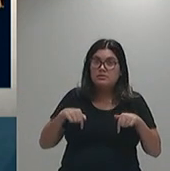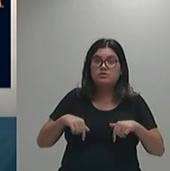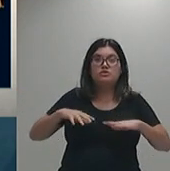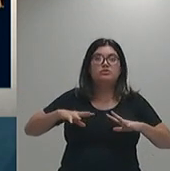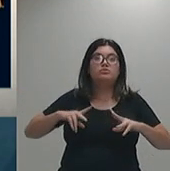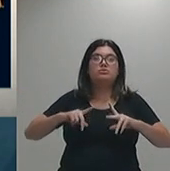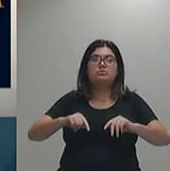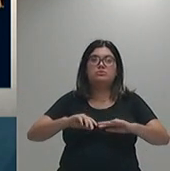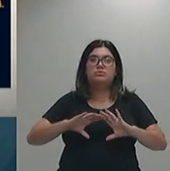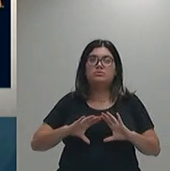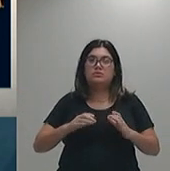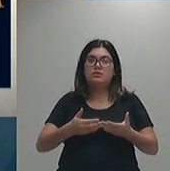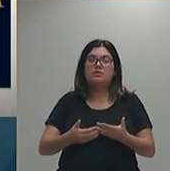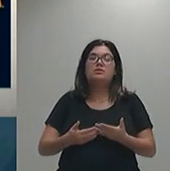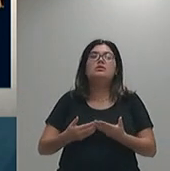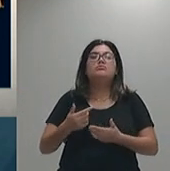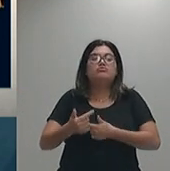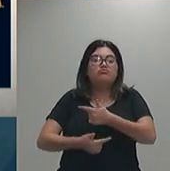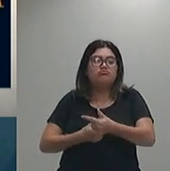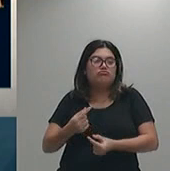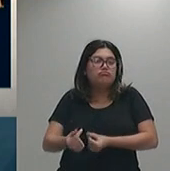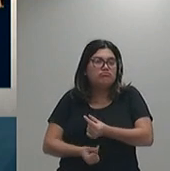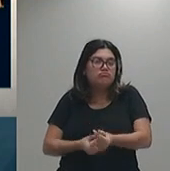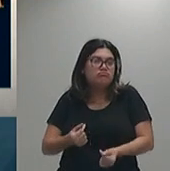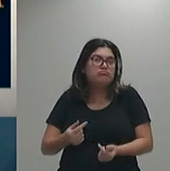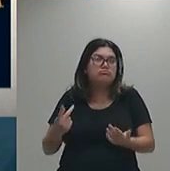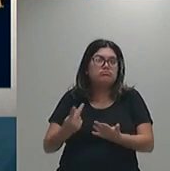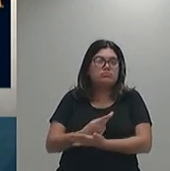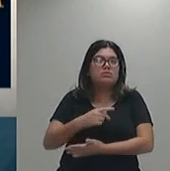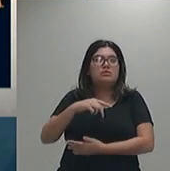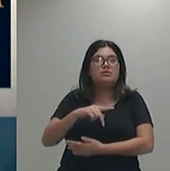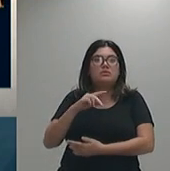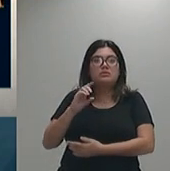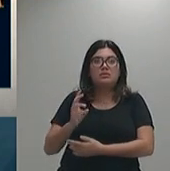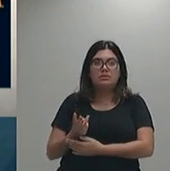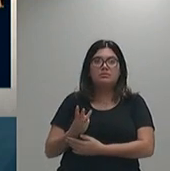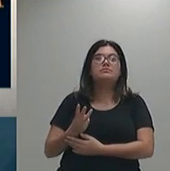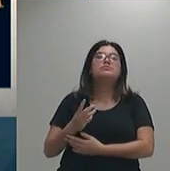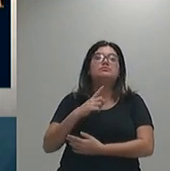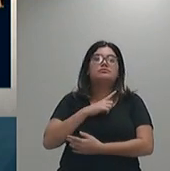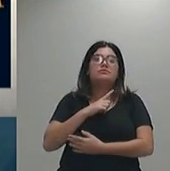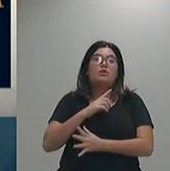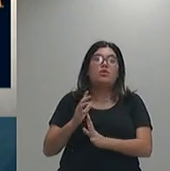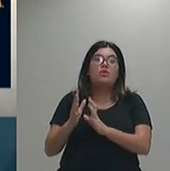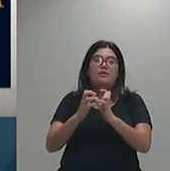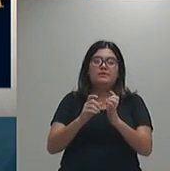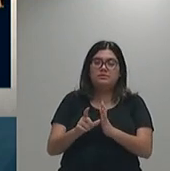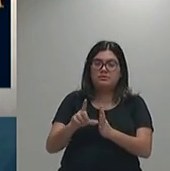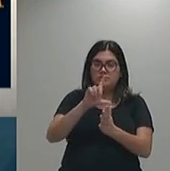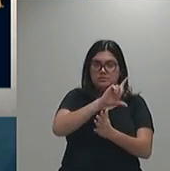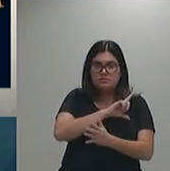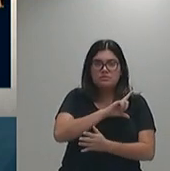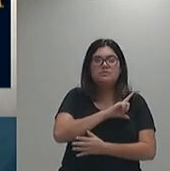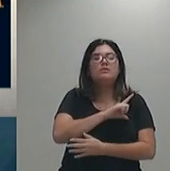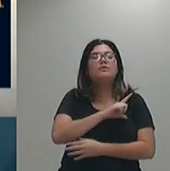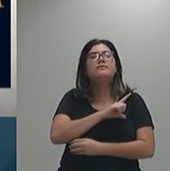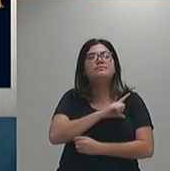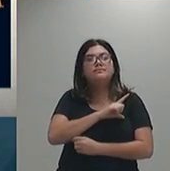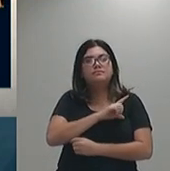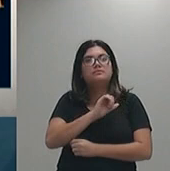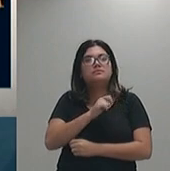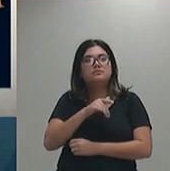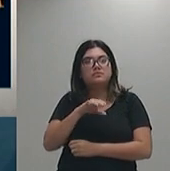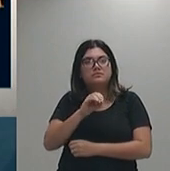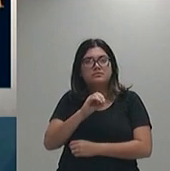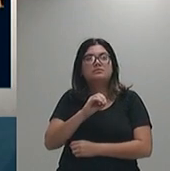câmeras de mercado funciona perante a B3 tanto que conflito anterior a queria ter as ações